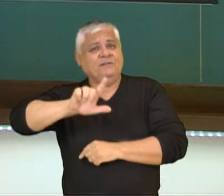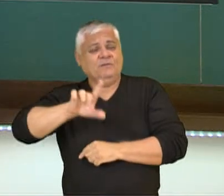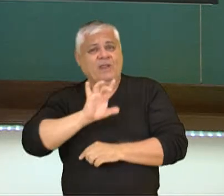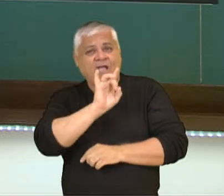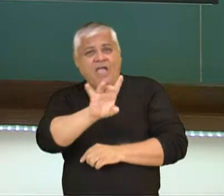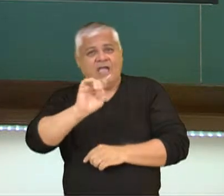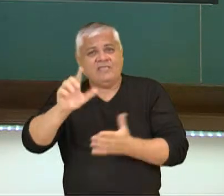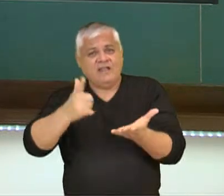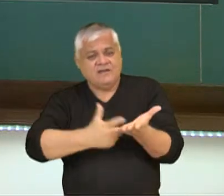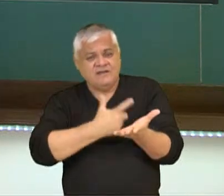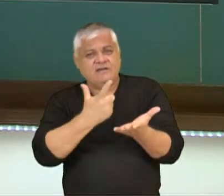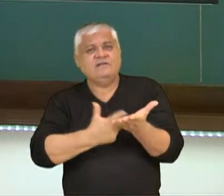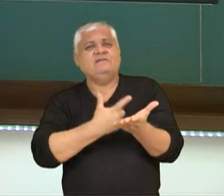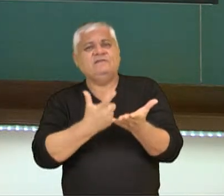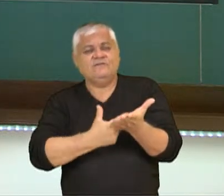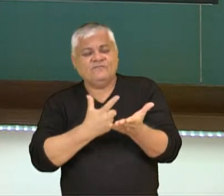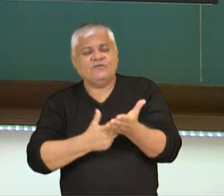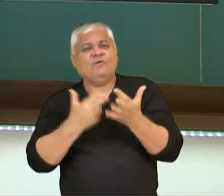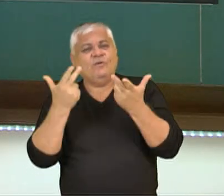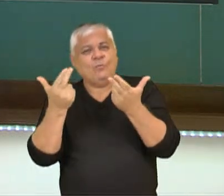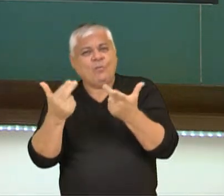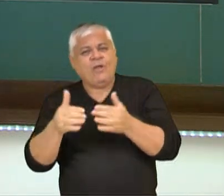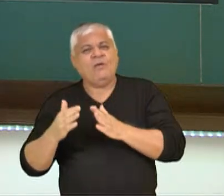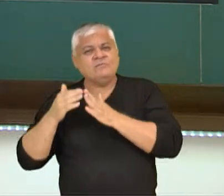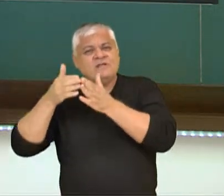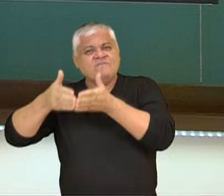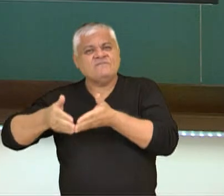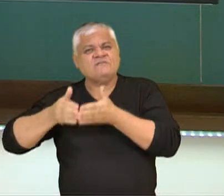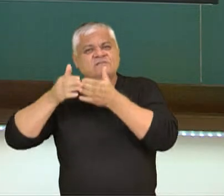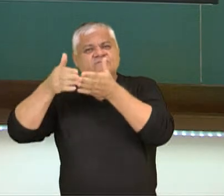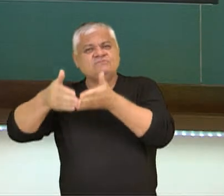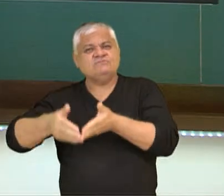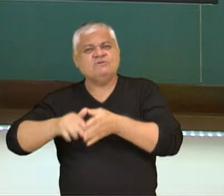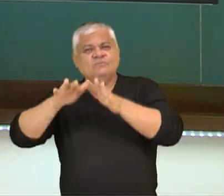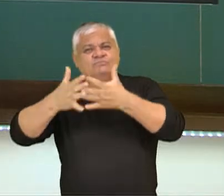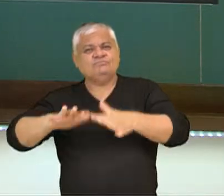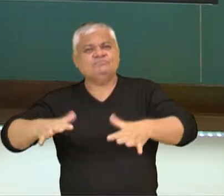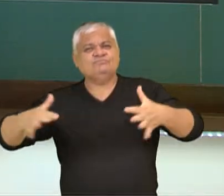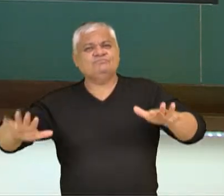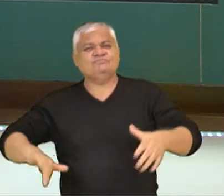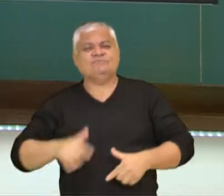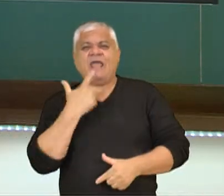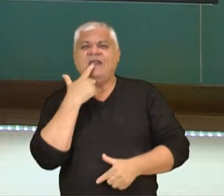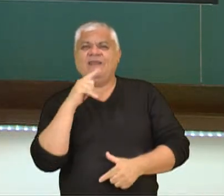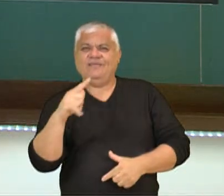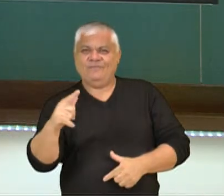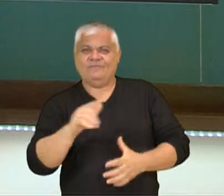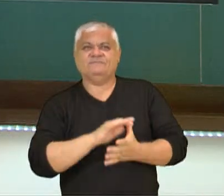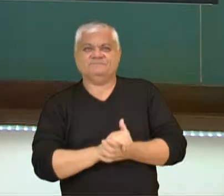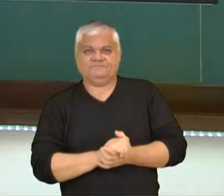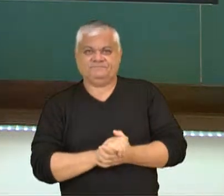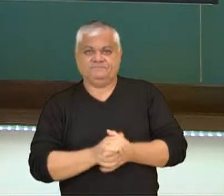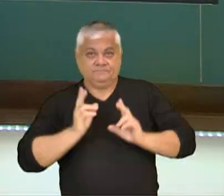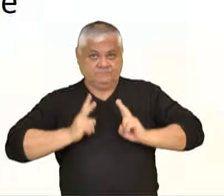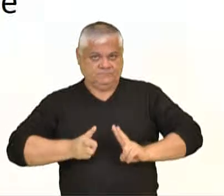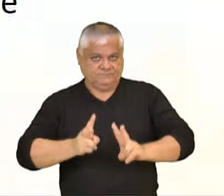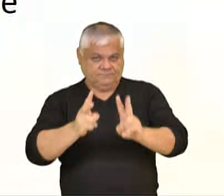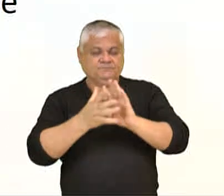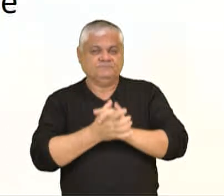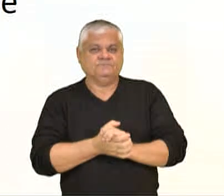cada livro também fosse um barquinho de papel no oceano da língua. Vamos continuar nossa